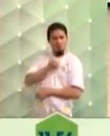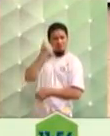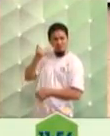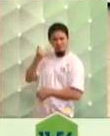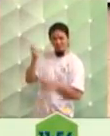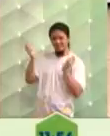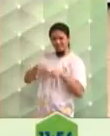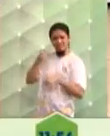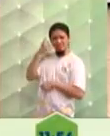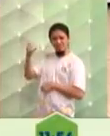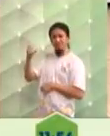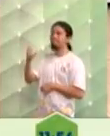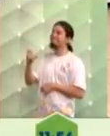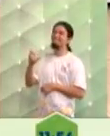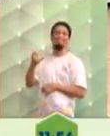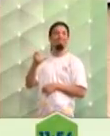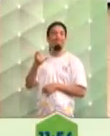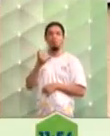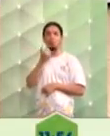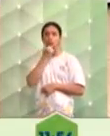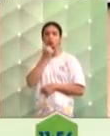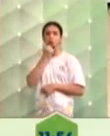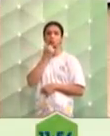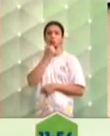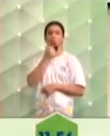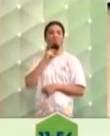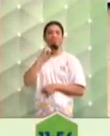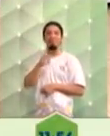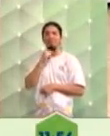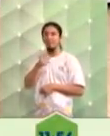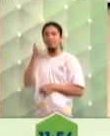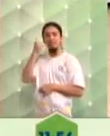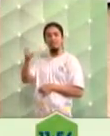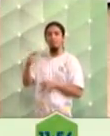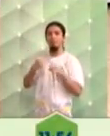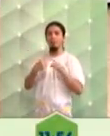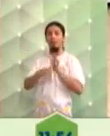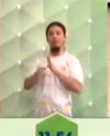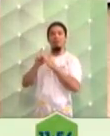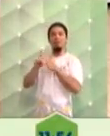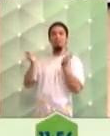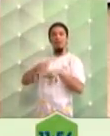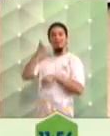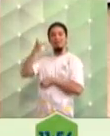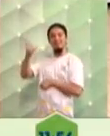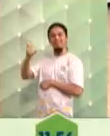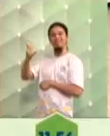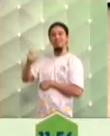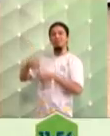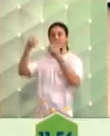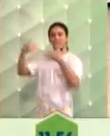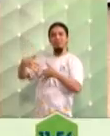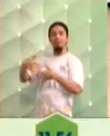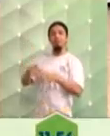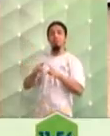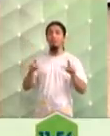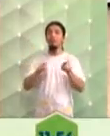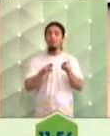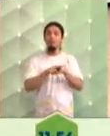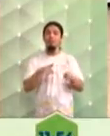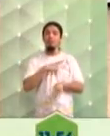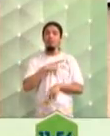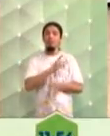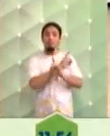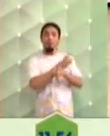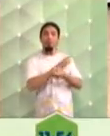tem como ligar. Não foi combinado, o diretor dizendo que não foi combinado, não tem como ligar. Porque da outra vez a gente conseguiu falar com o ganhador, né? E tá ali o Diego dando o